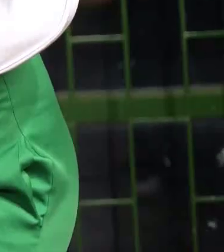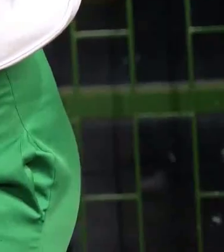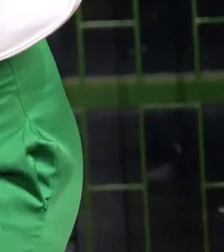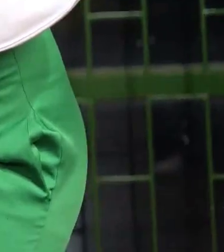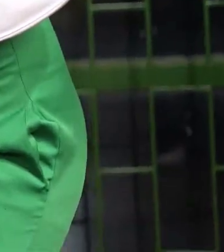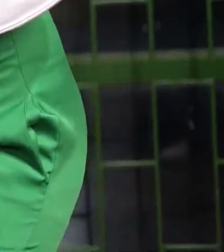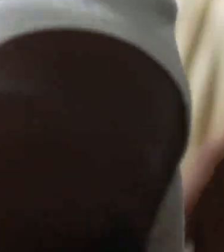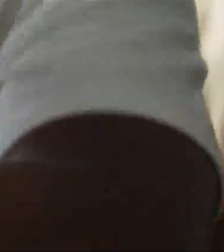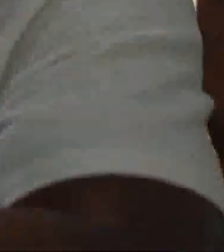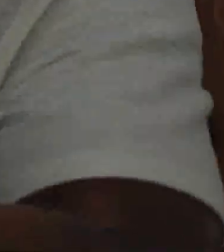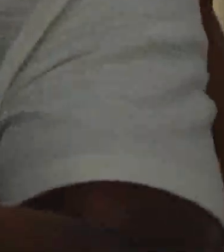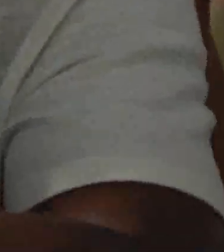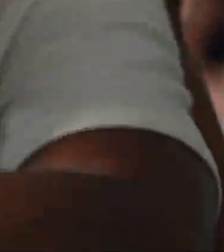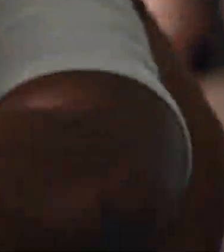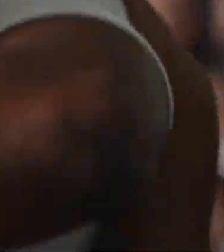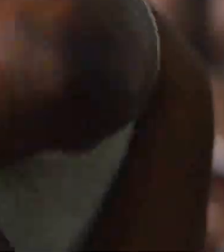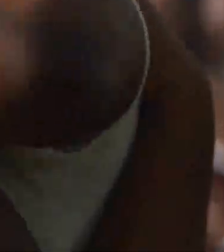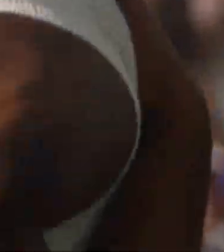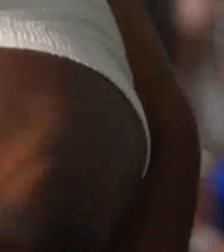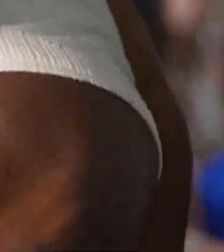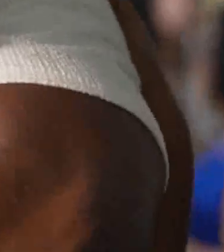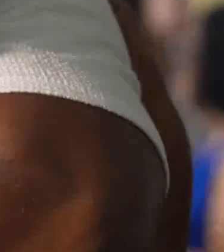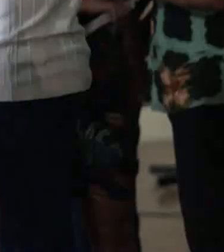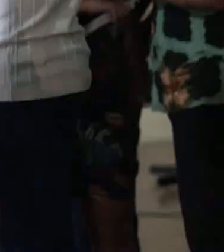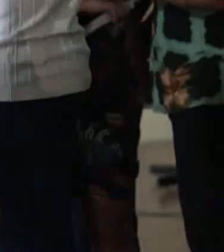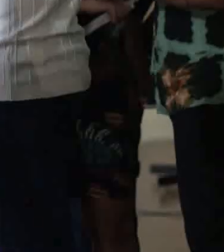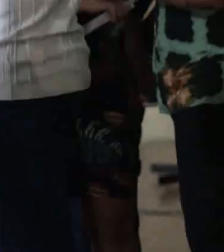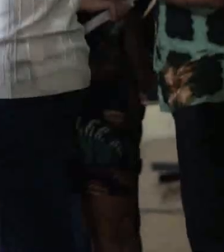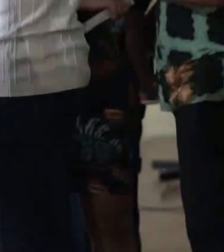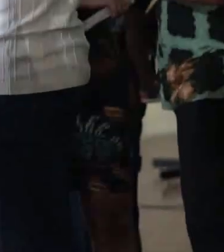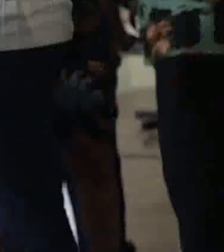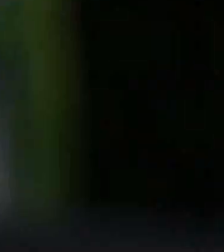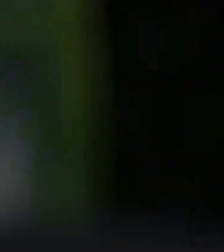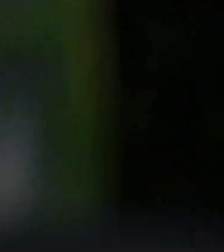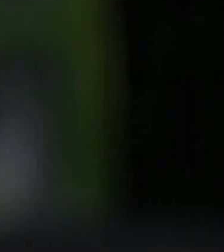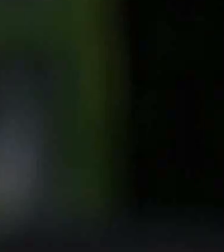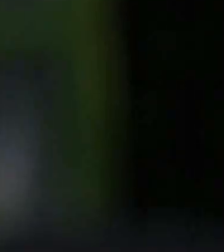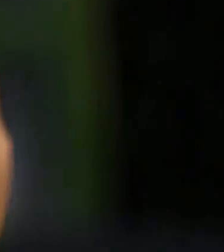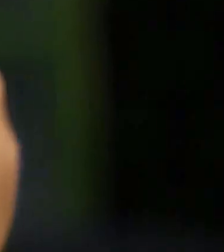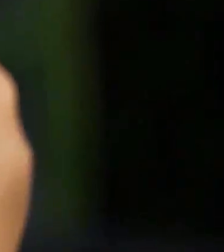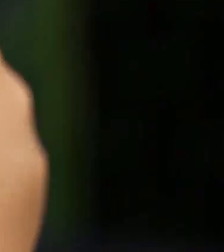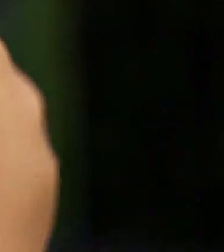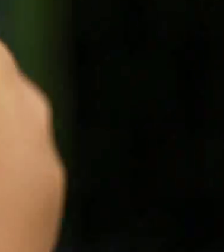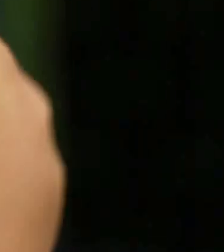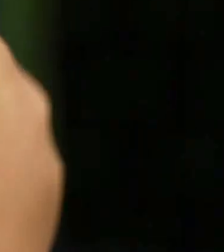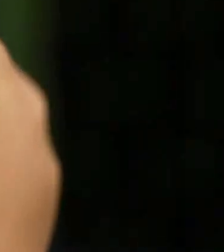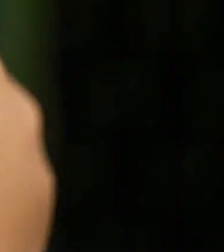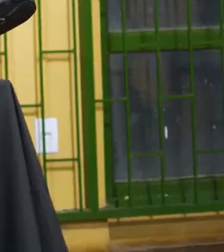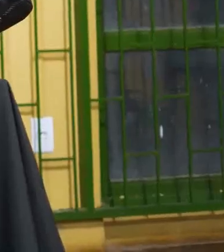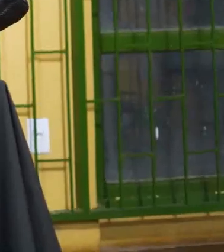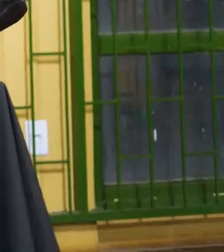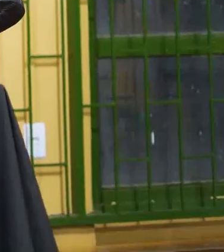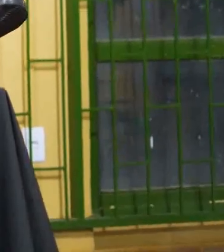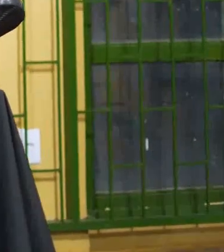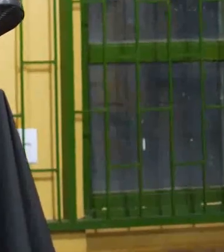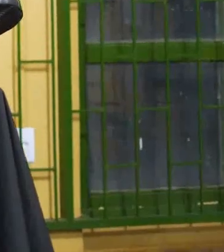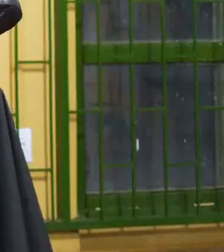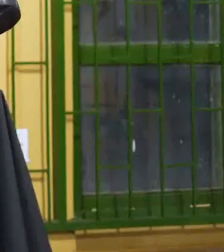Conversa e sorri com uma jovem negra. A abraça. Há uma fila de pessoas, cada uma segura um livro de